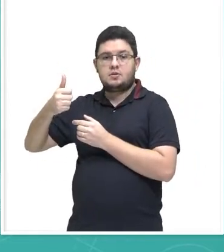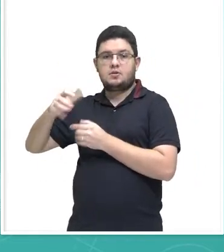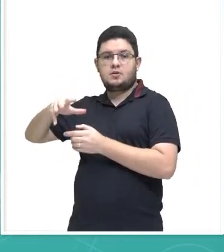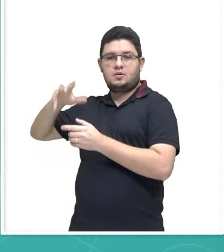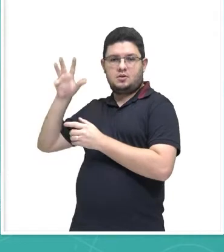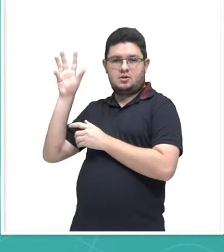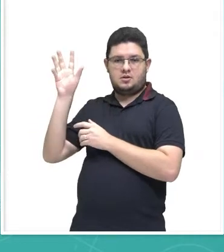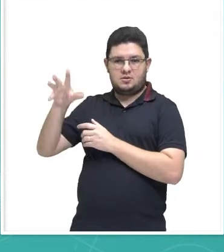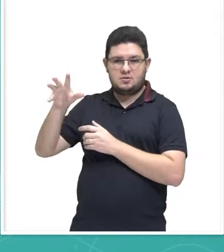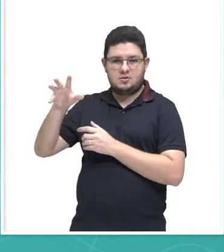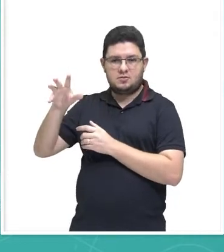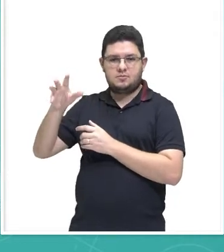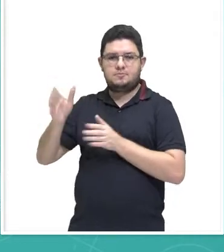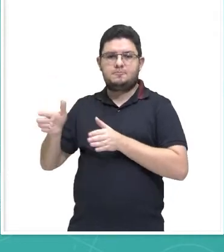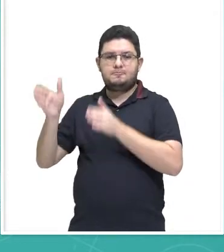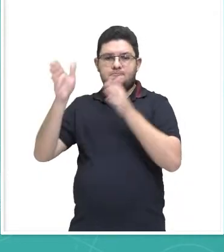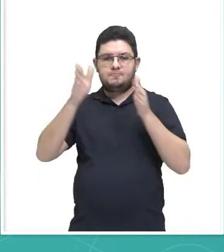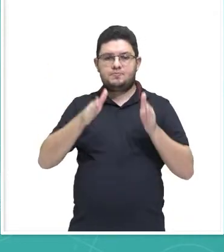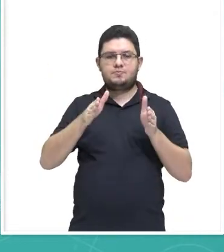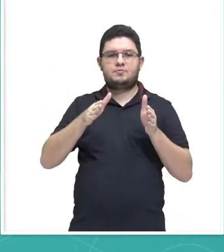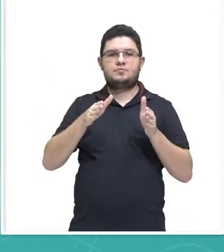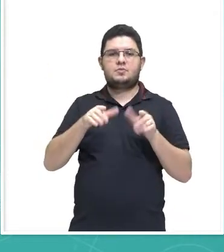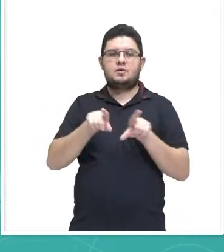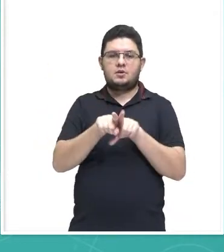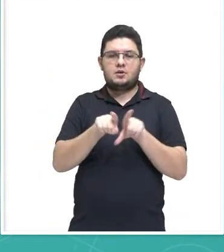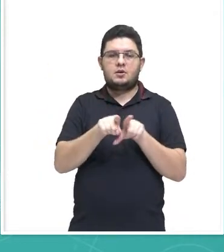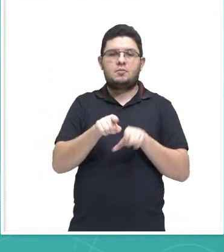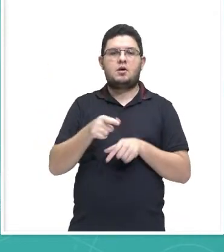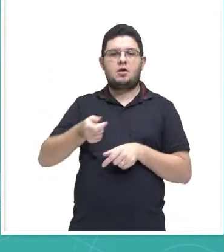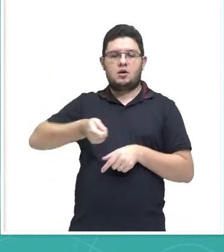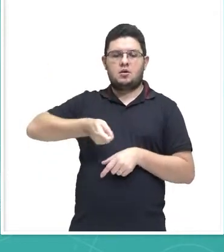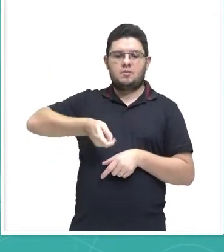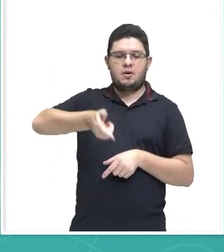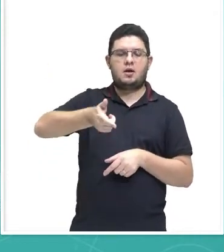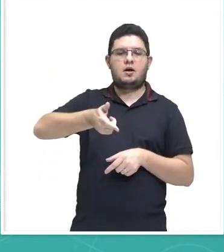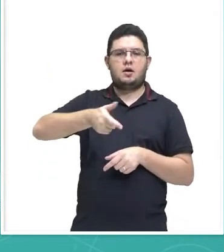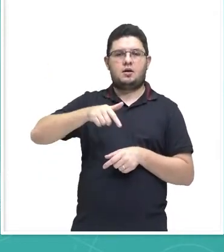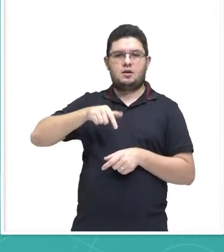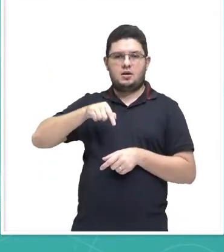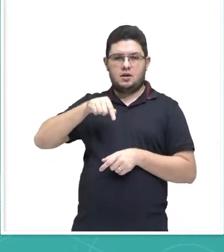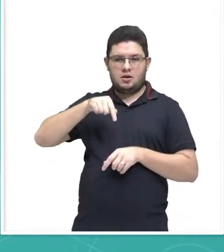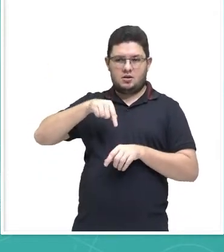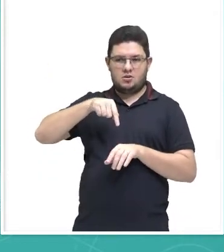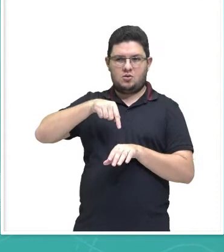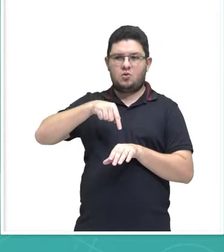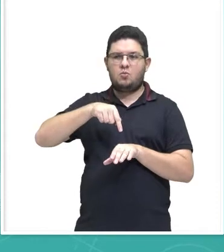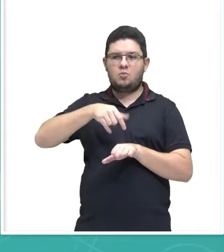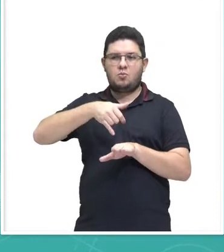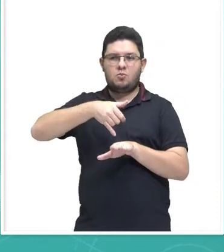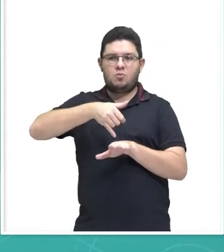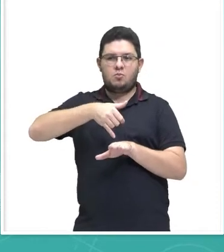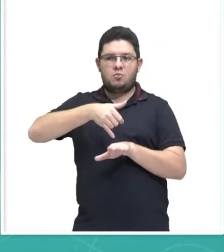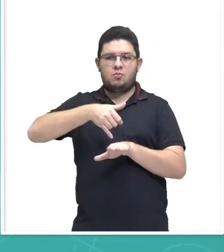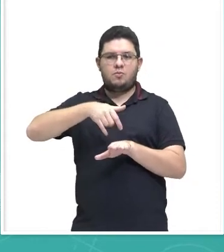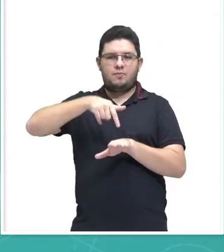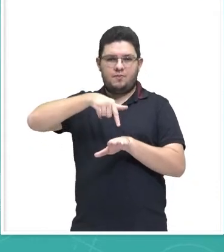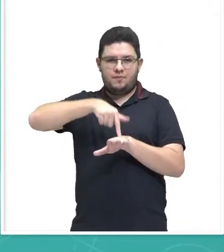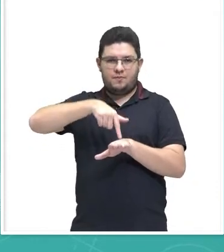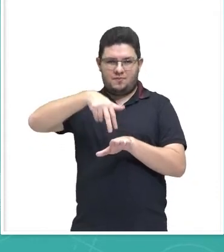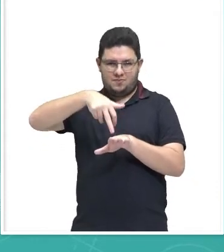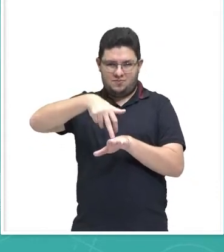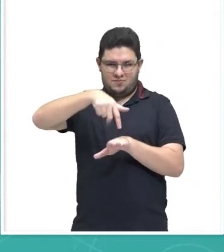que está bem relacionado às brincadeiras infantis. Nós temos o pular corda, que é muito utilizado nas